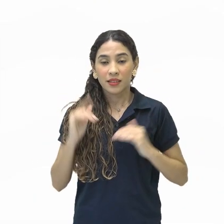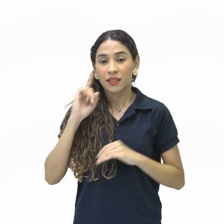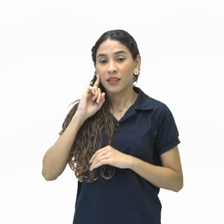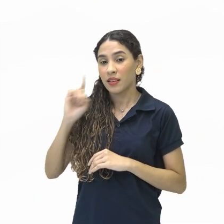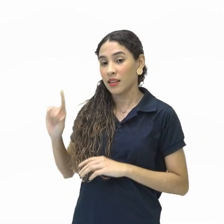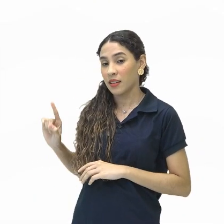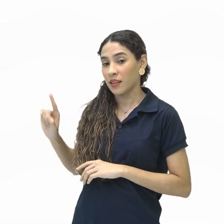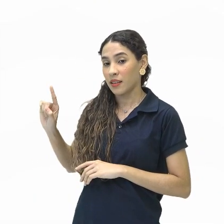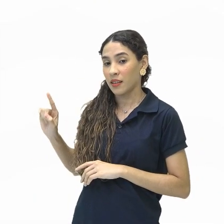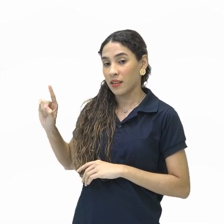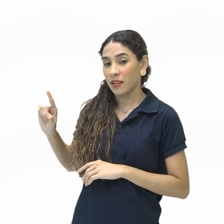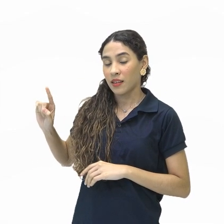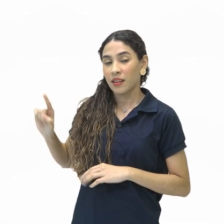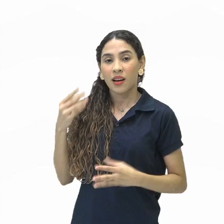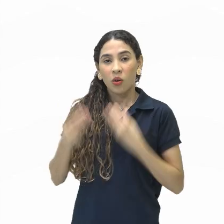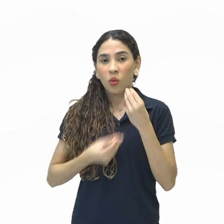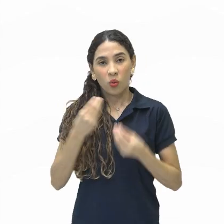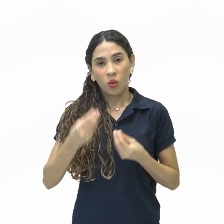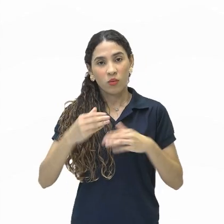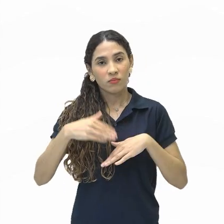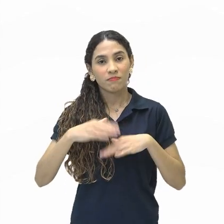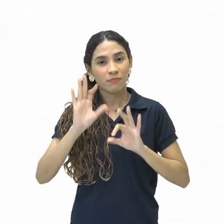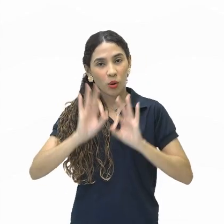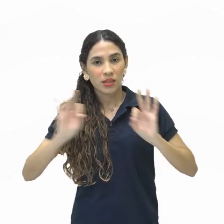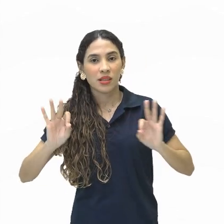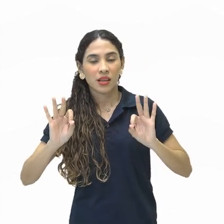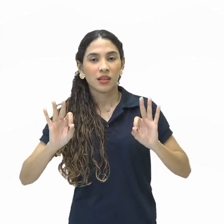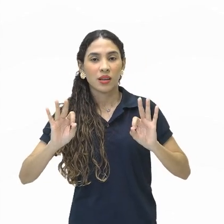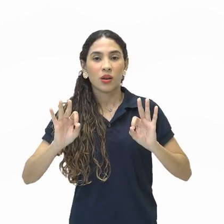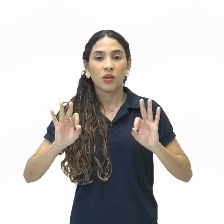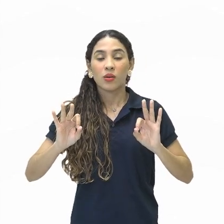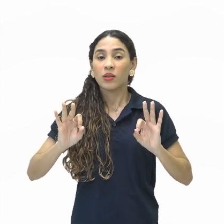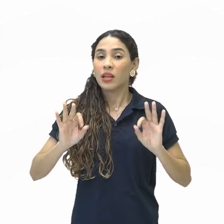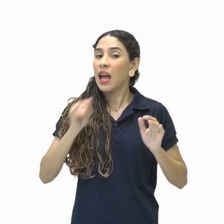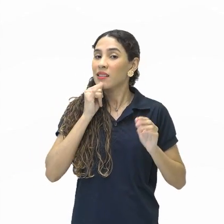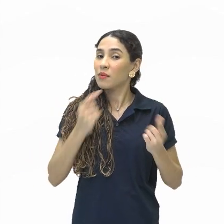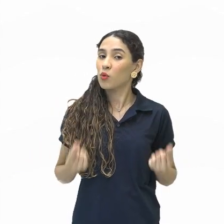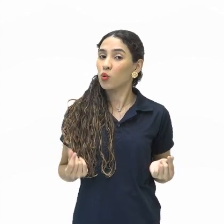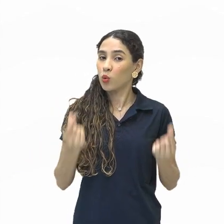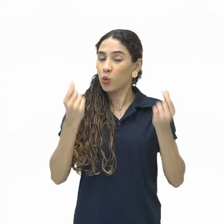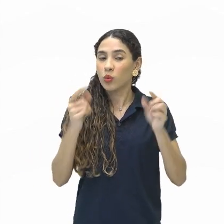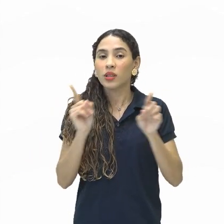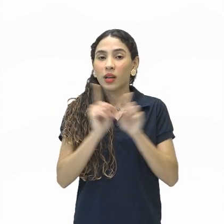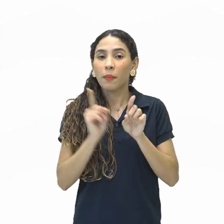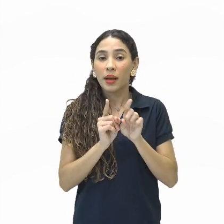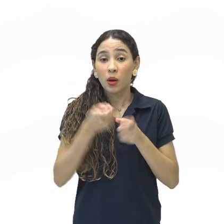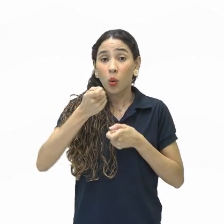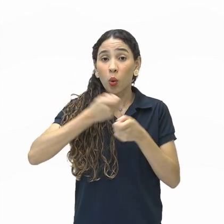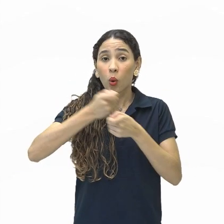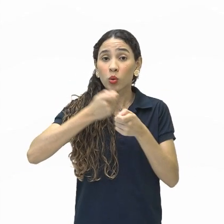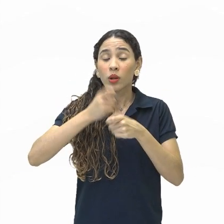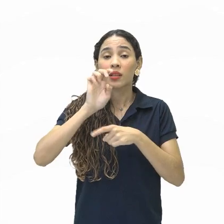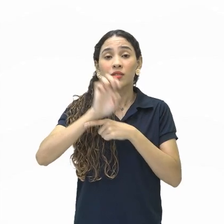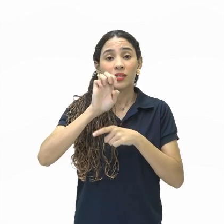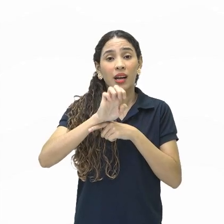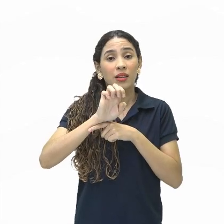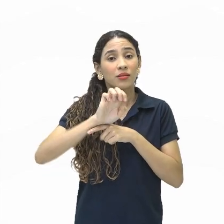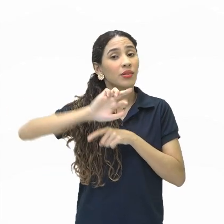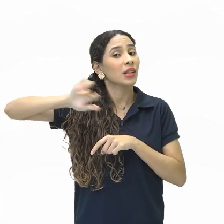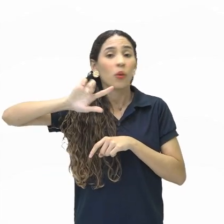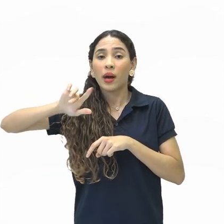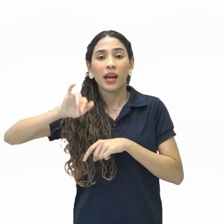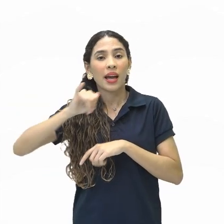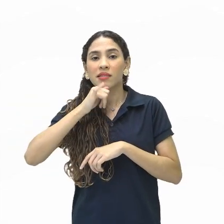ela tem que ser feita, né? De uma maneira mais igual. Onde o lucro da produção, ele tem que ser controlado pelo Estado e não